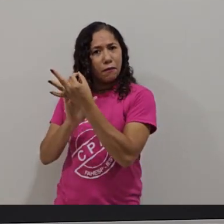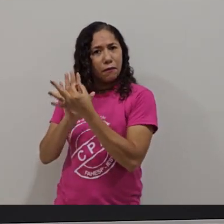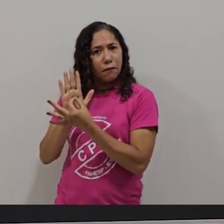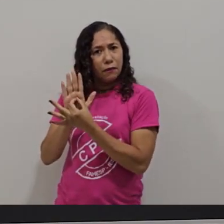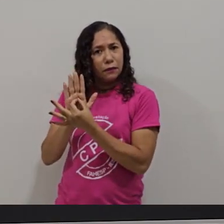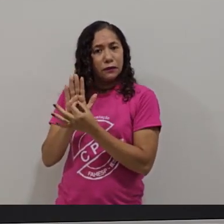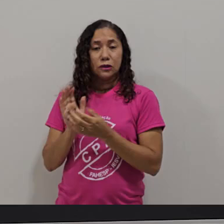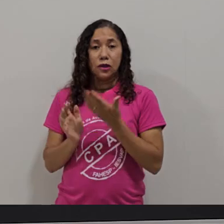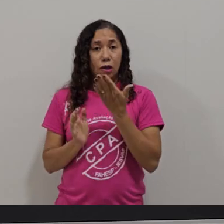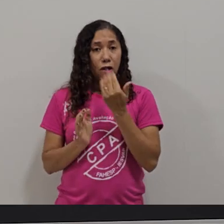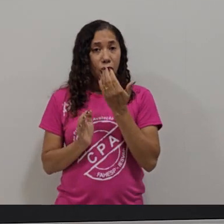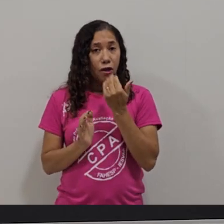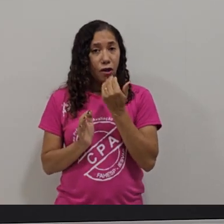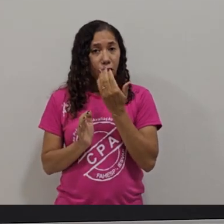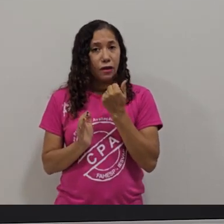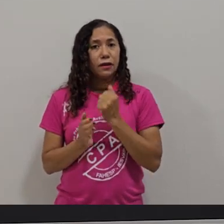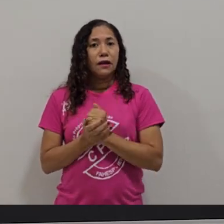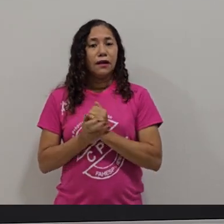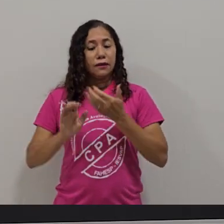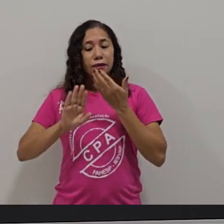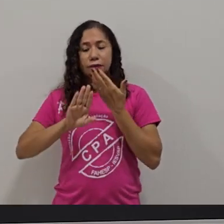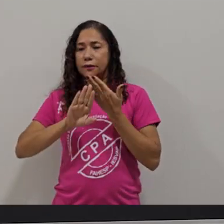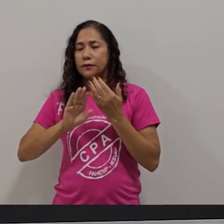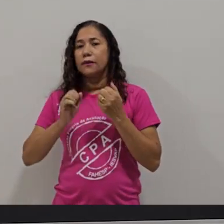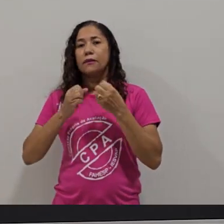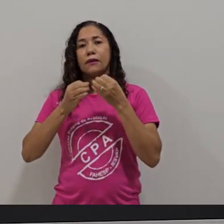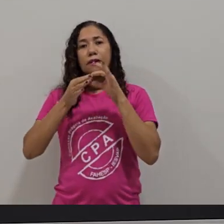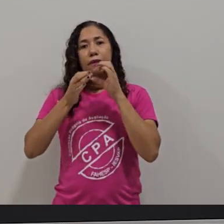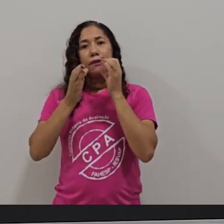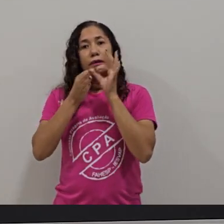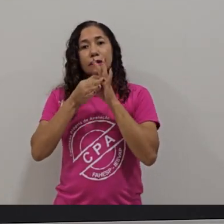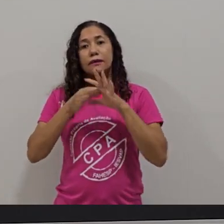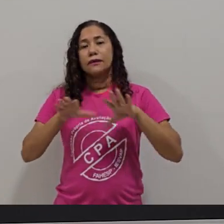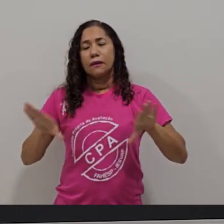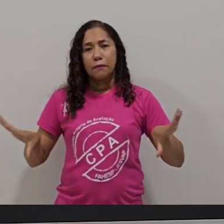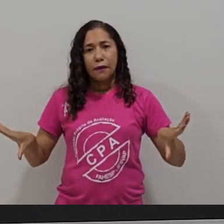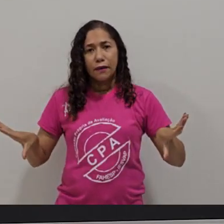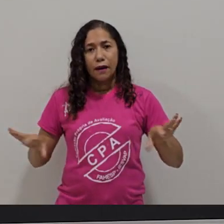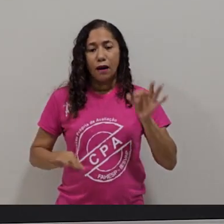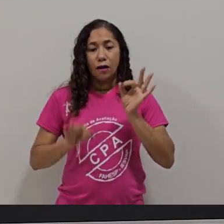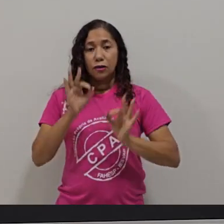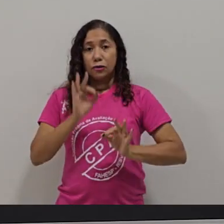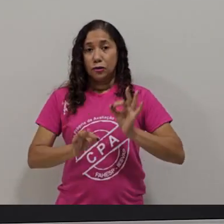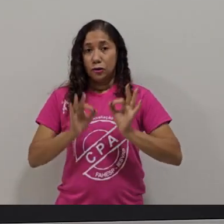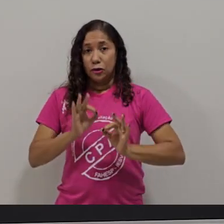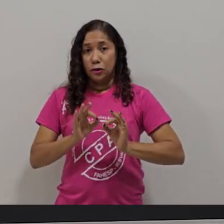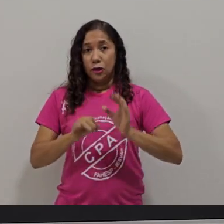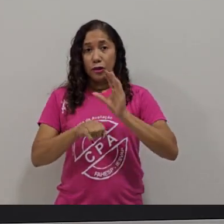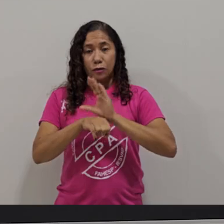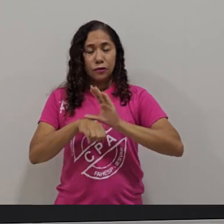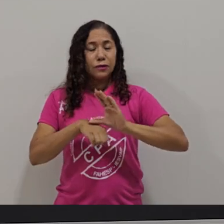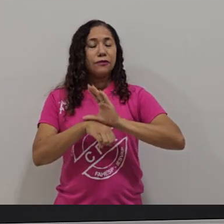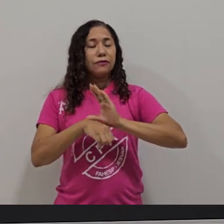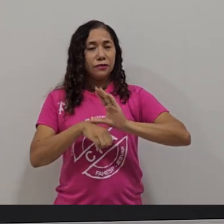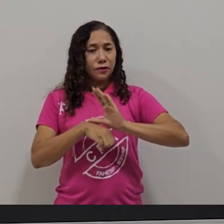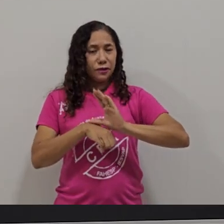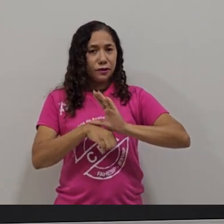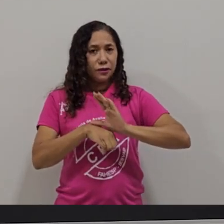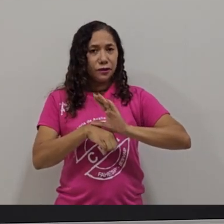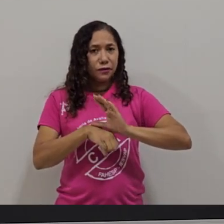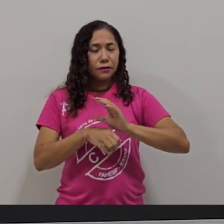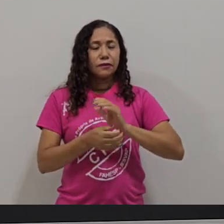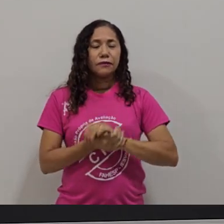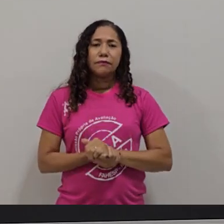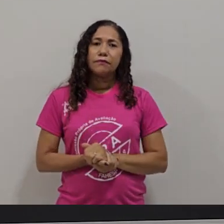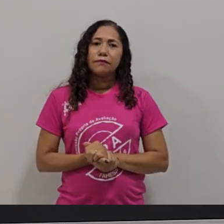pensão alimentícia, às vezes é uma separação, questões do direito civil que não engloba, às